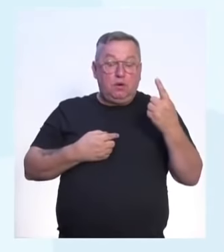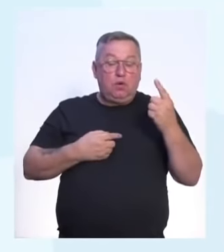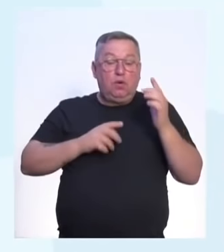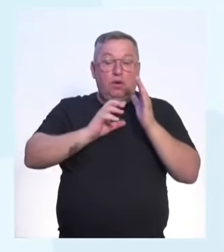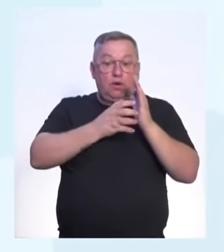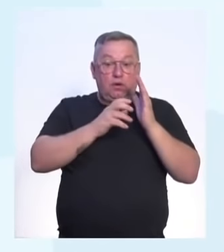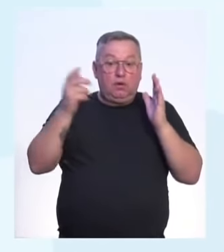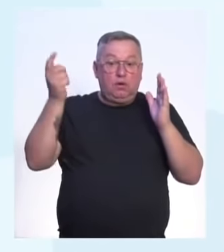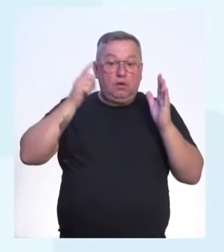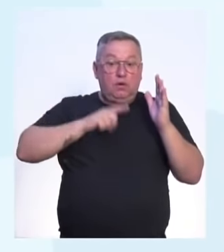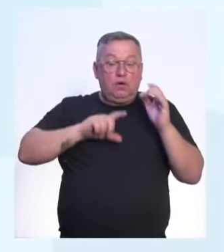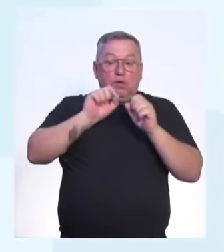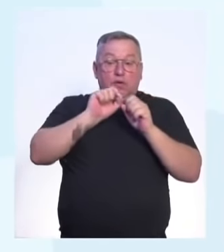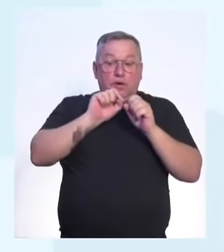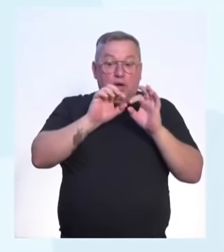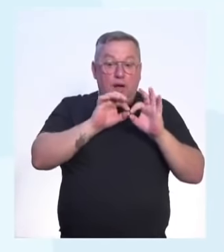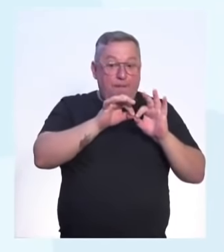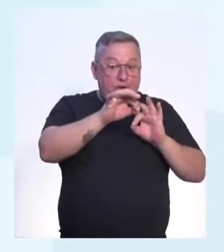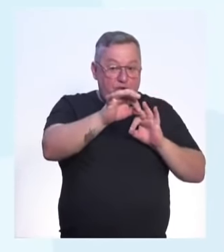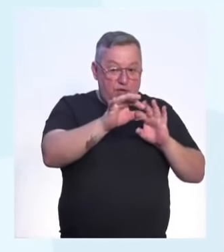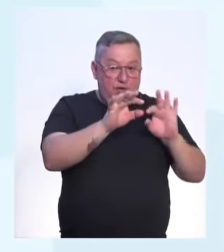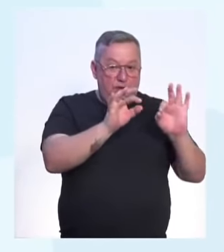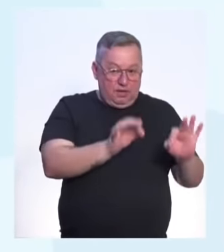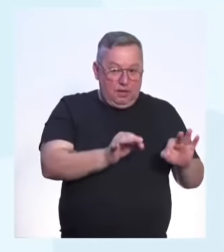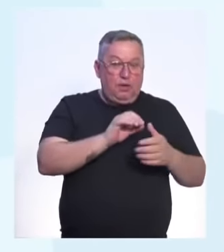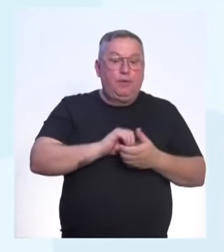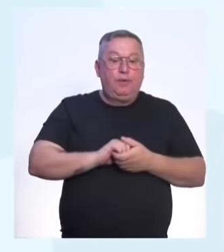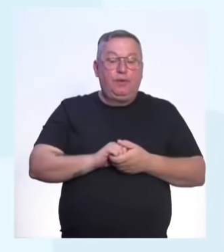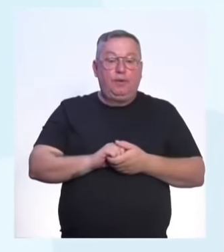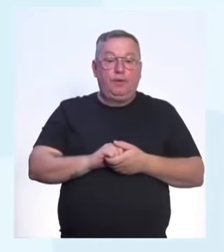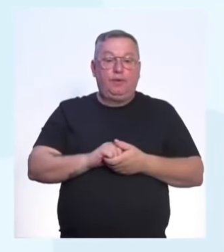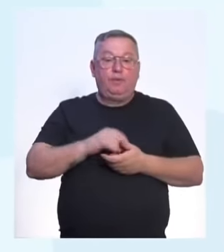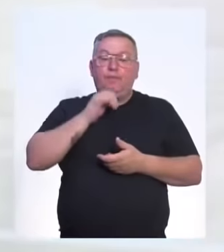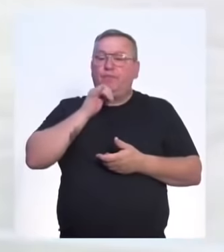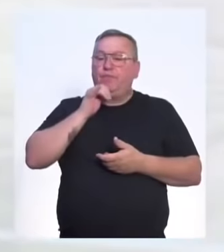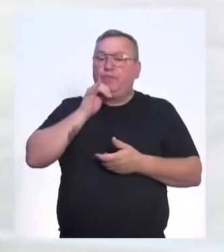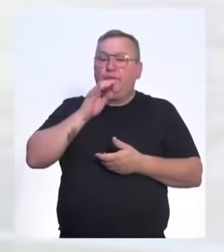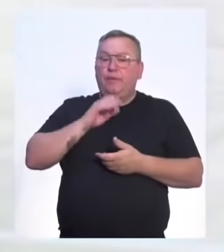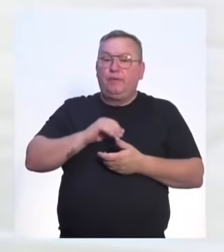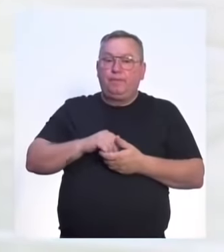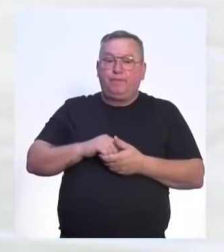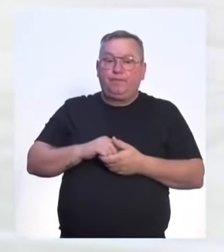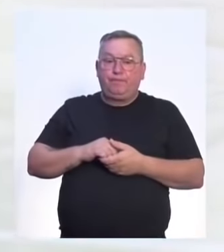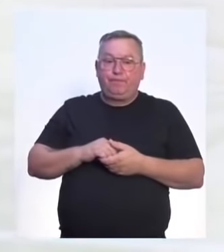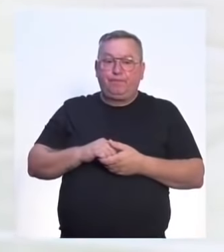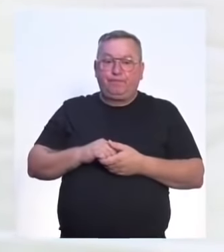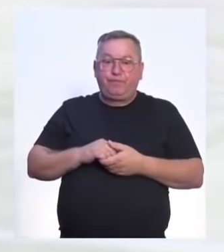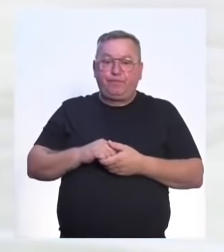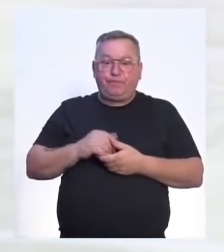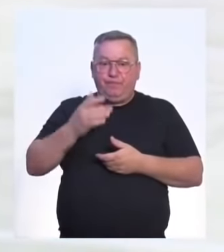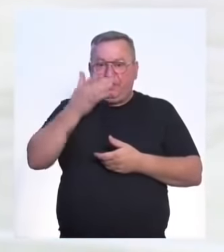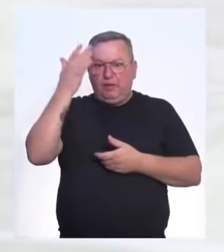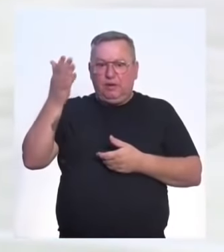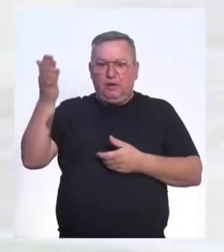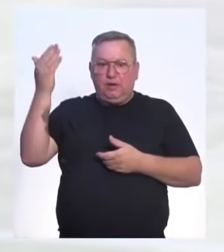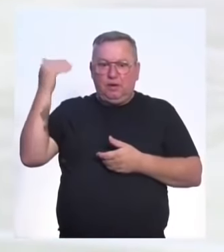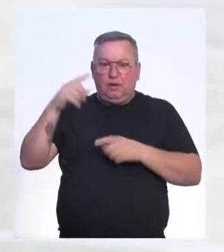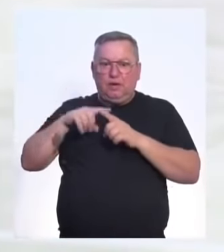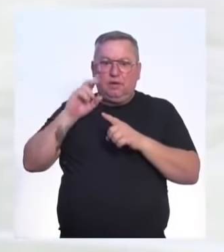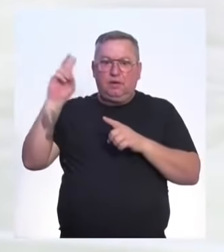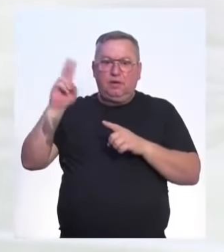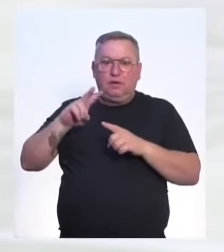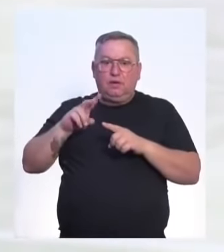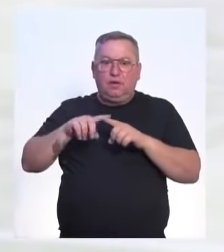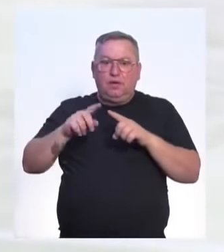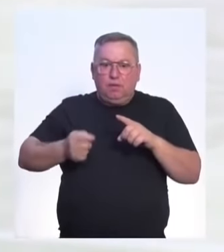que eu consigo fazer aquela medida. Perfeito. Então, por exemplo, acho que o pessoal não é do tempo de você, né? Mas a gente jogava